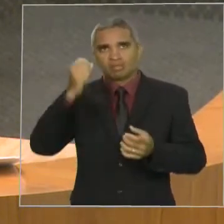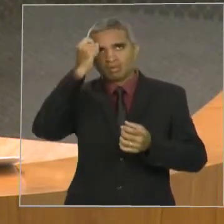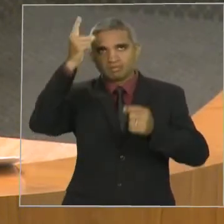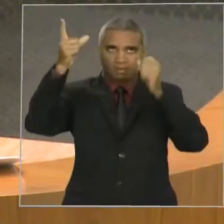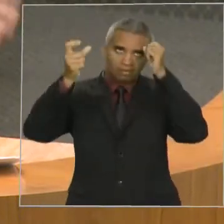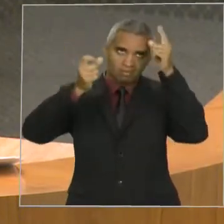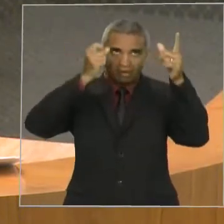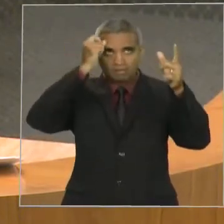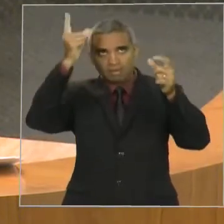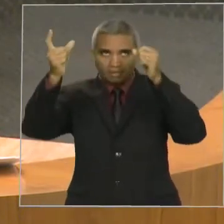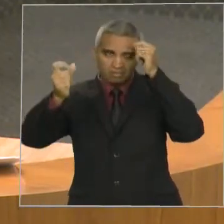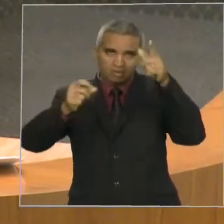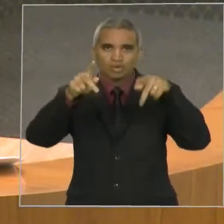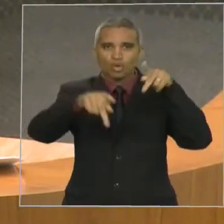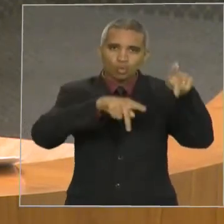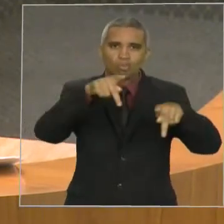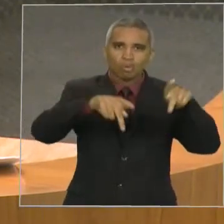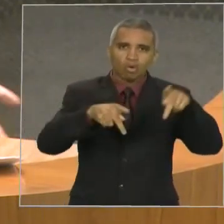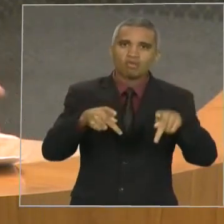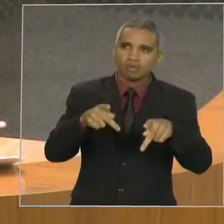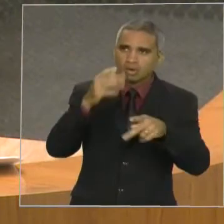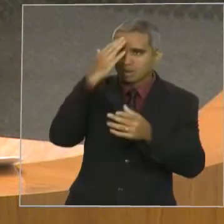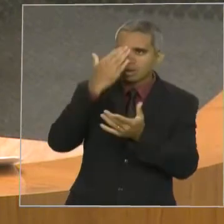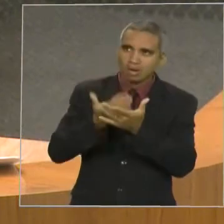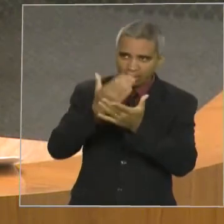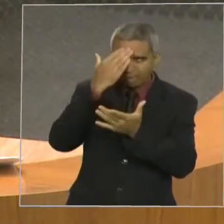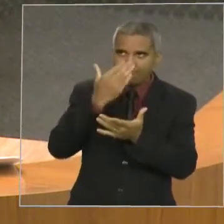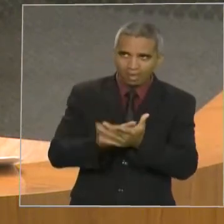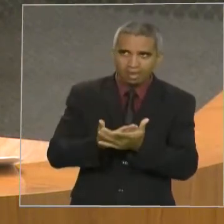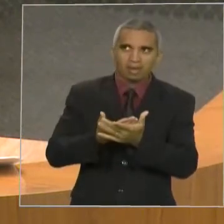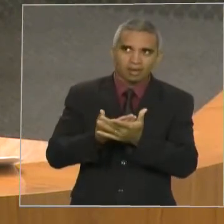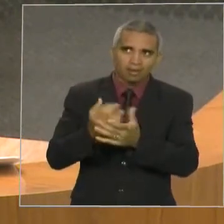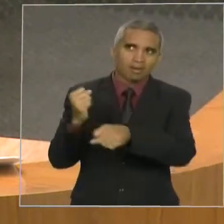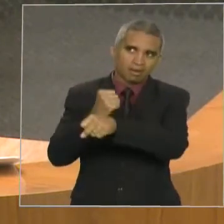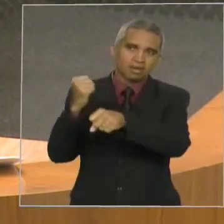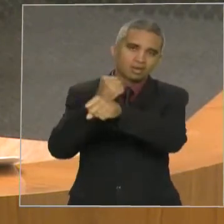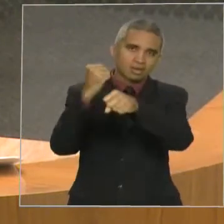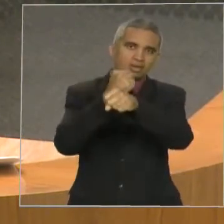e a população fica achando que está fazendo muita escola digna por aí.